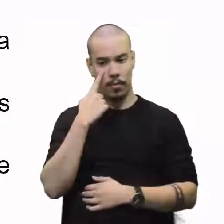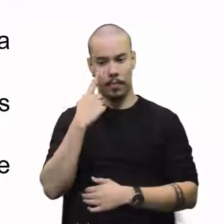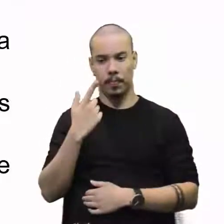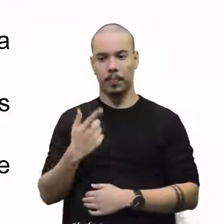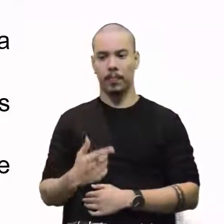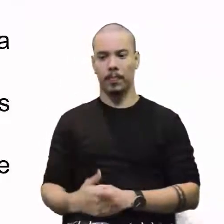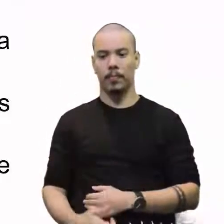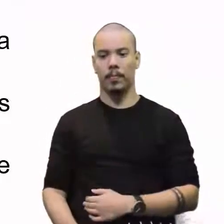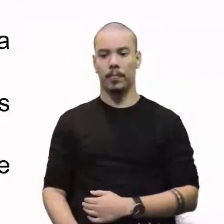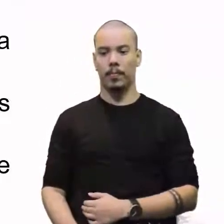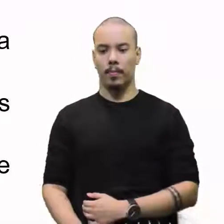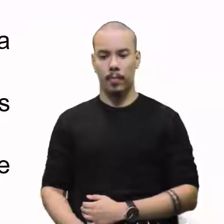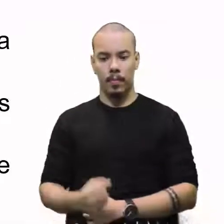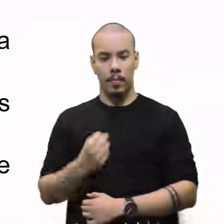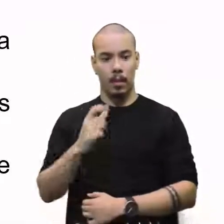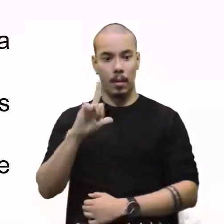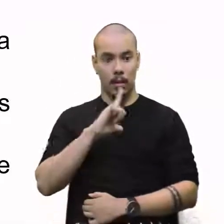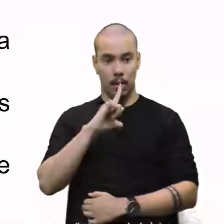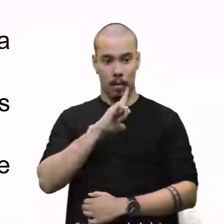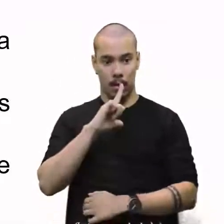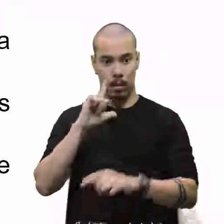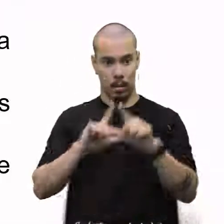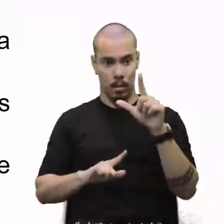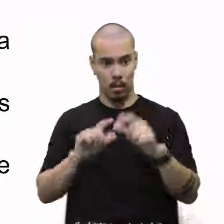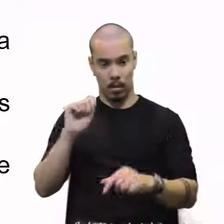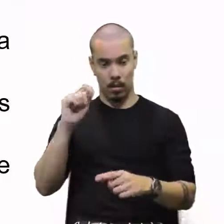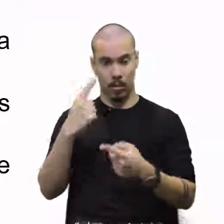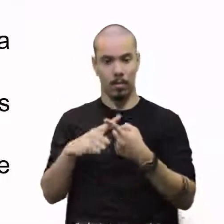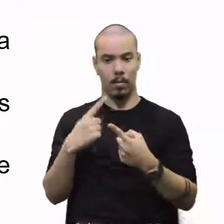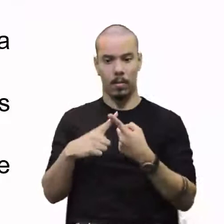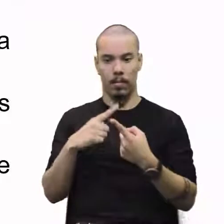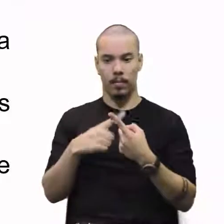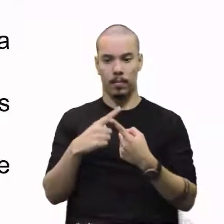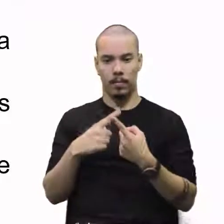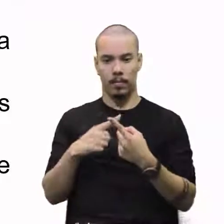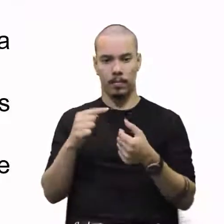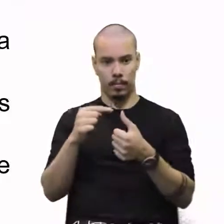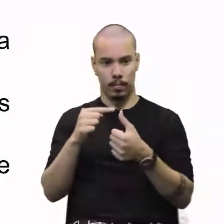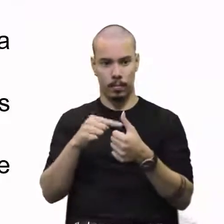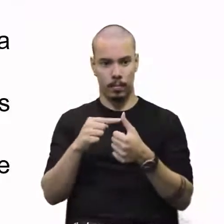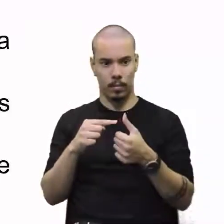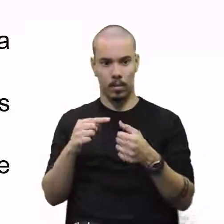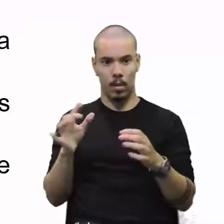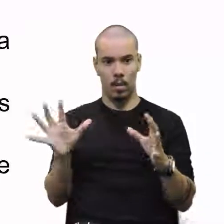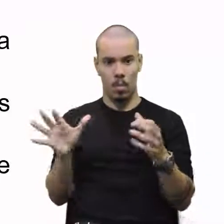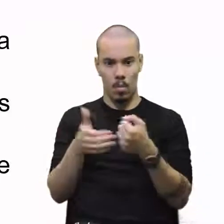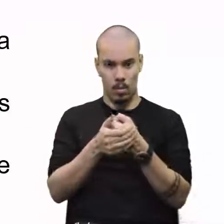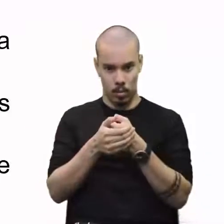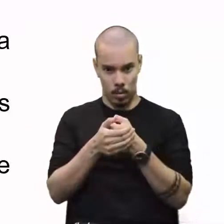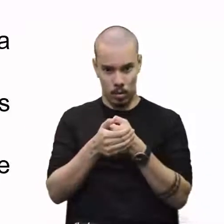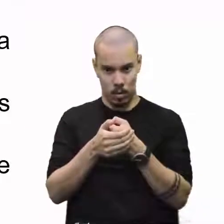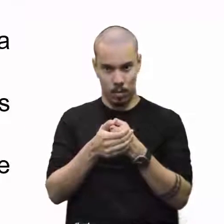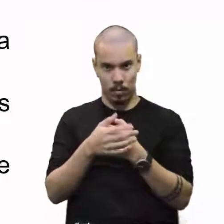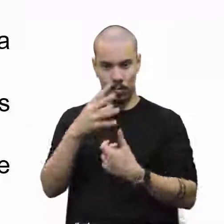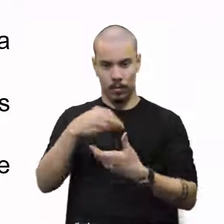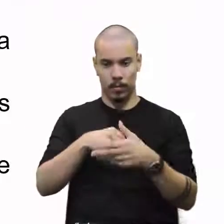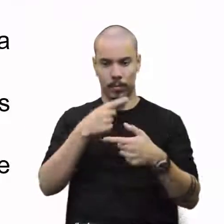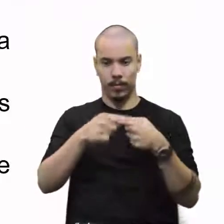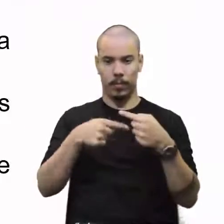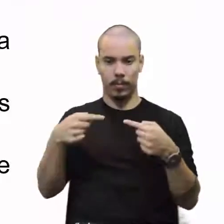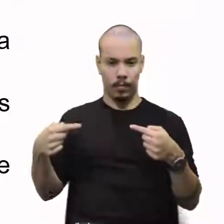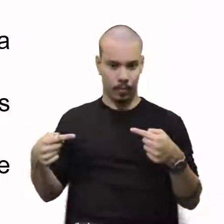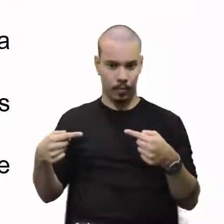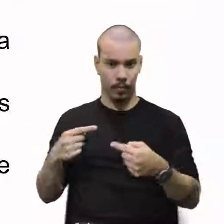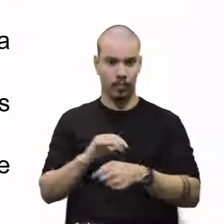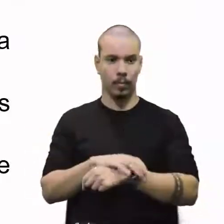quê. Letra A. Porque a corda de nylon isola a passagem da corrente elétrica na bobina para o